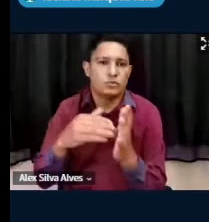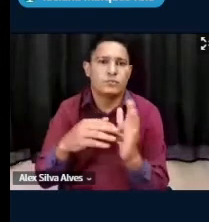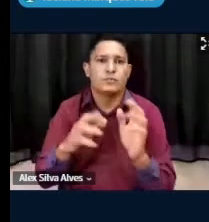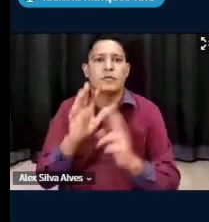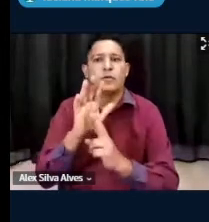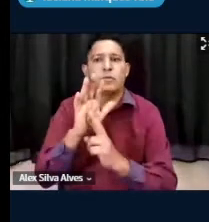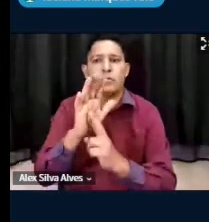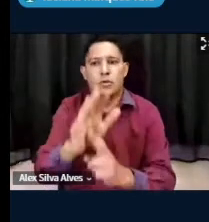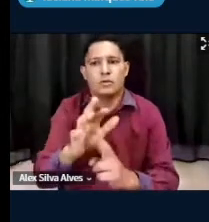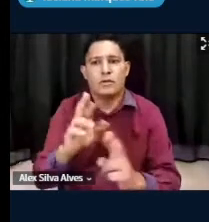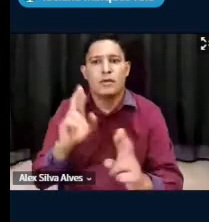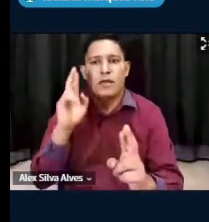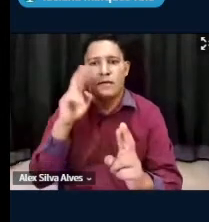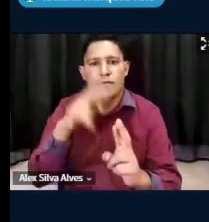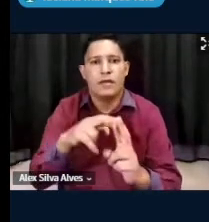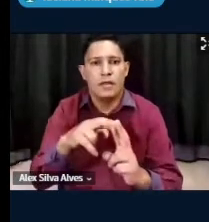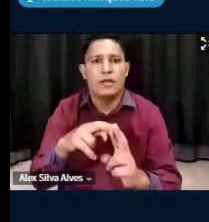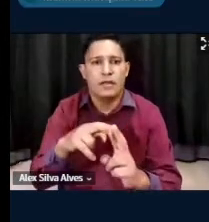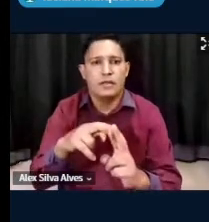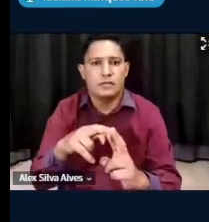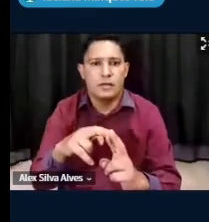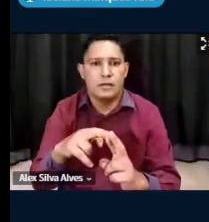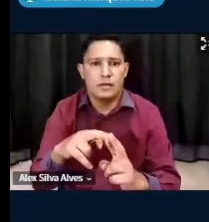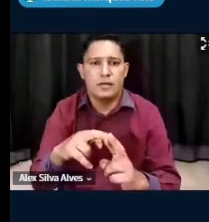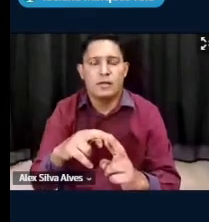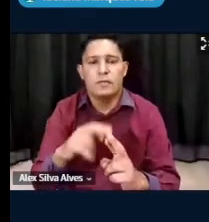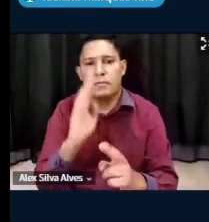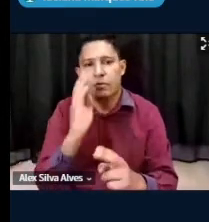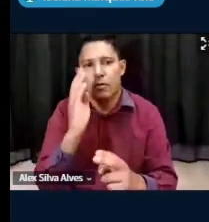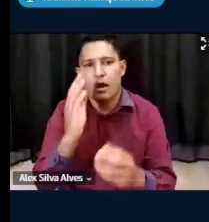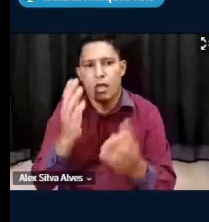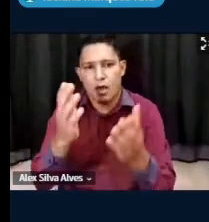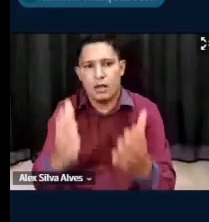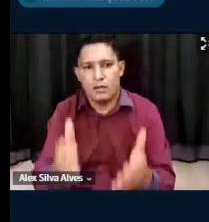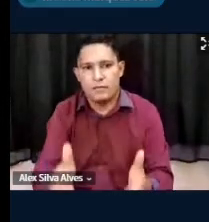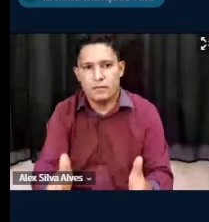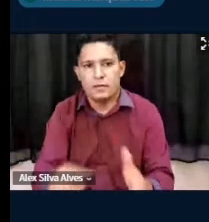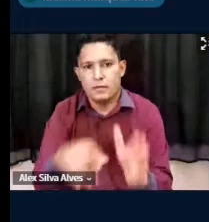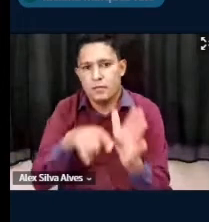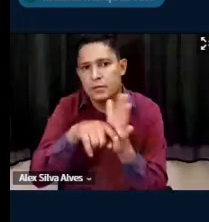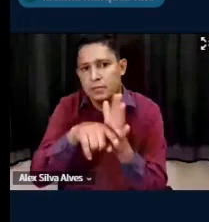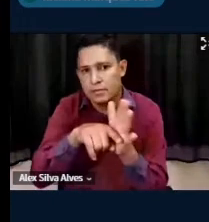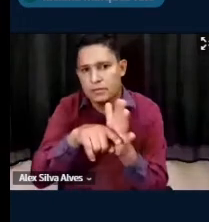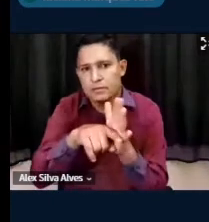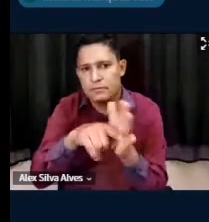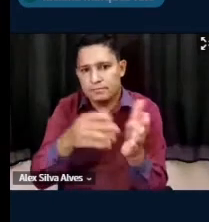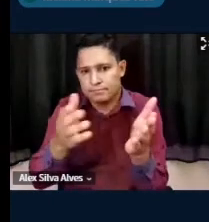Aqui nós temos as referências bibliográficas